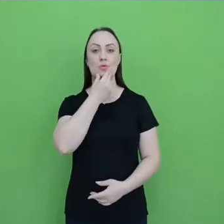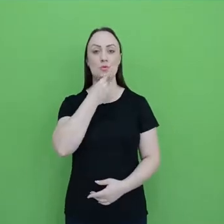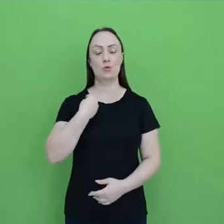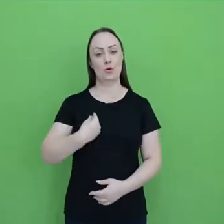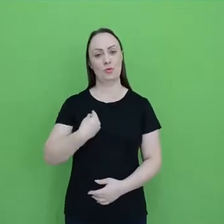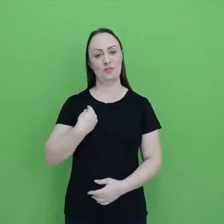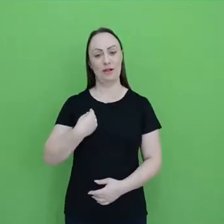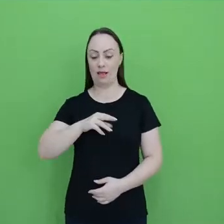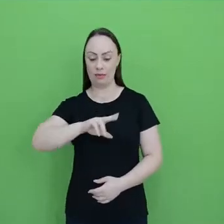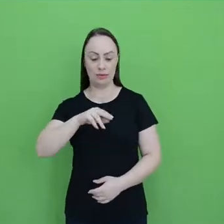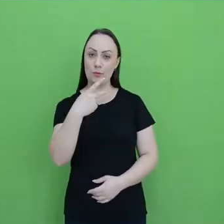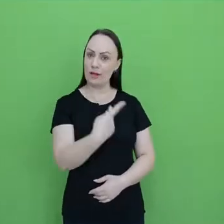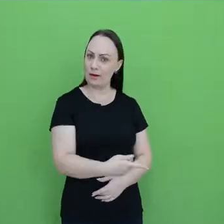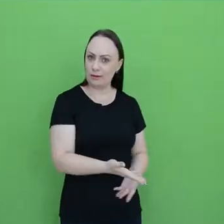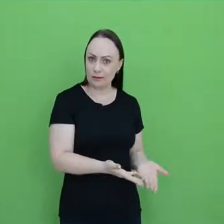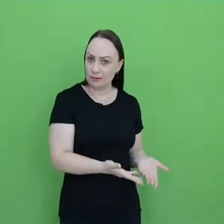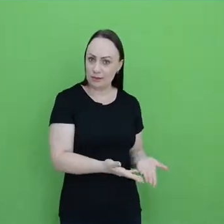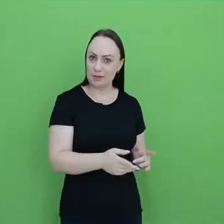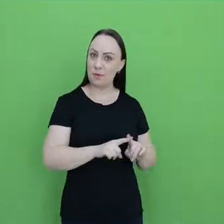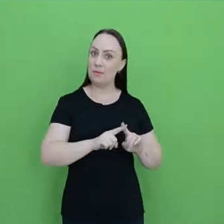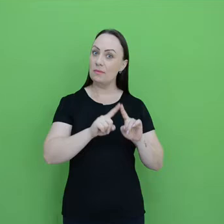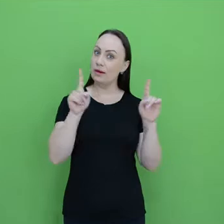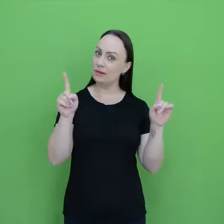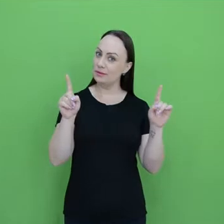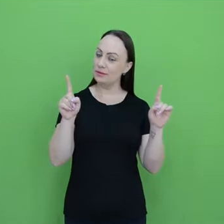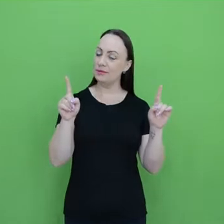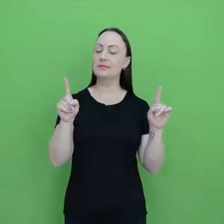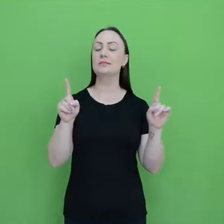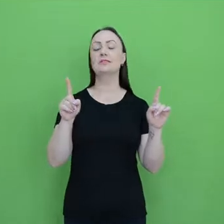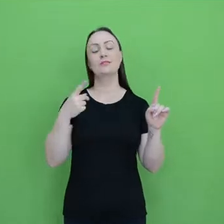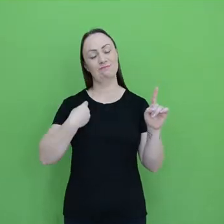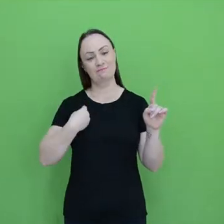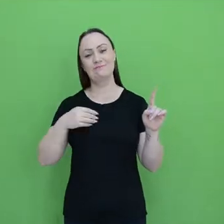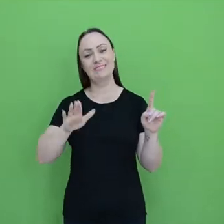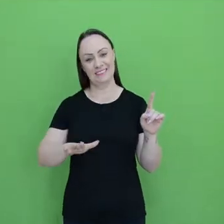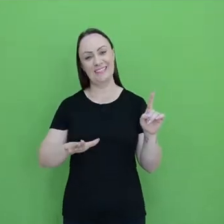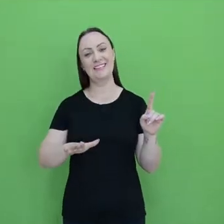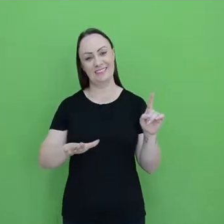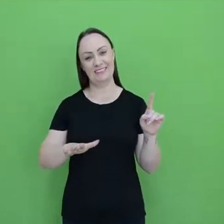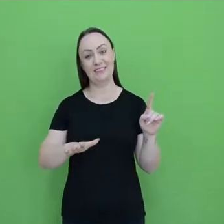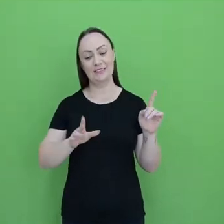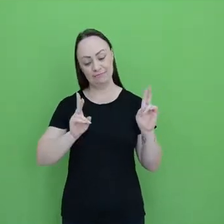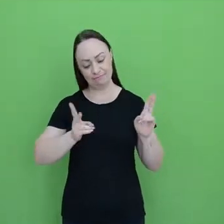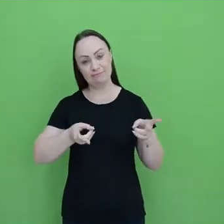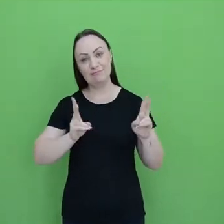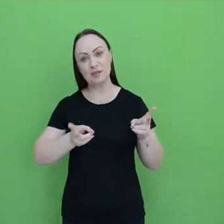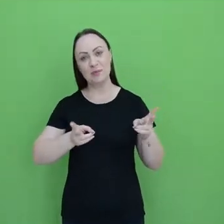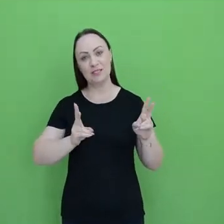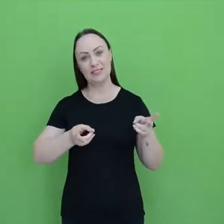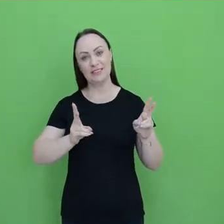homem estava lá e não aqui. No entanto, está aqui